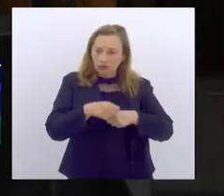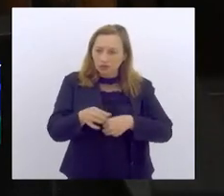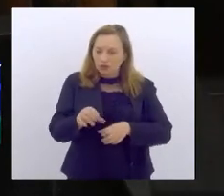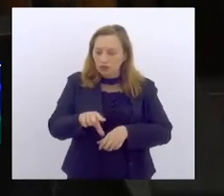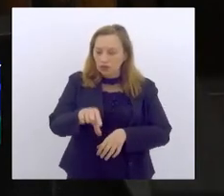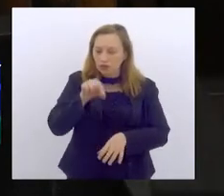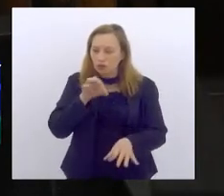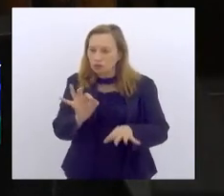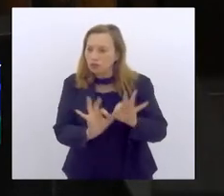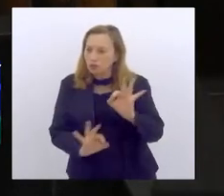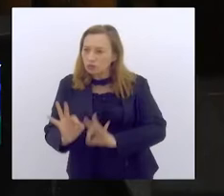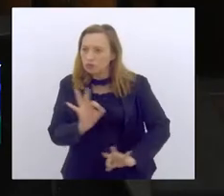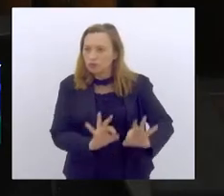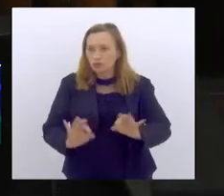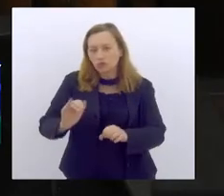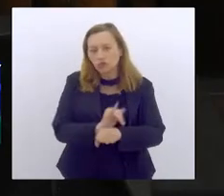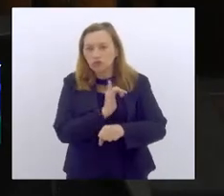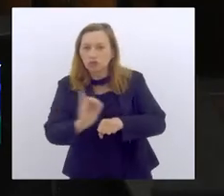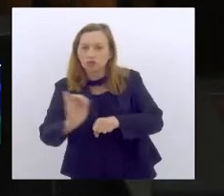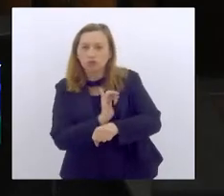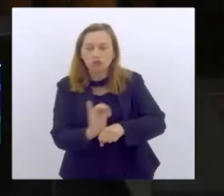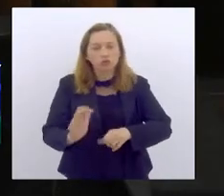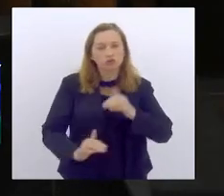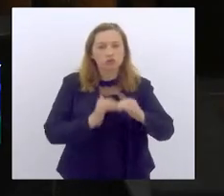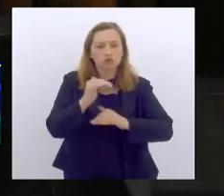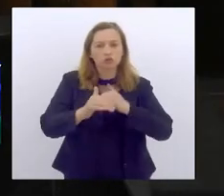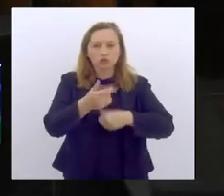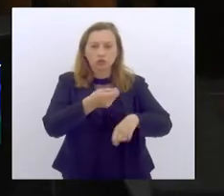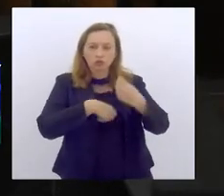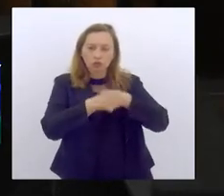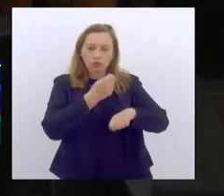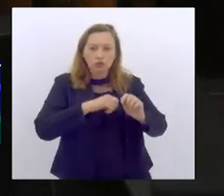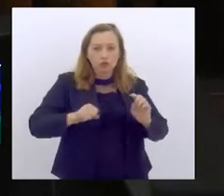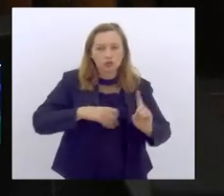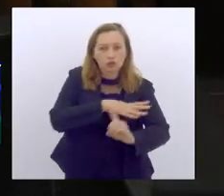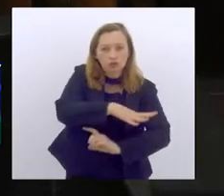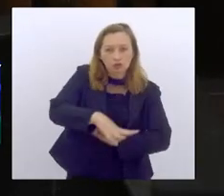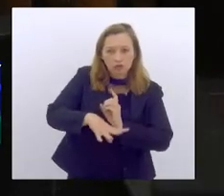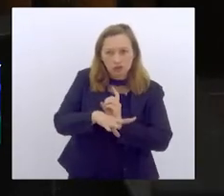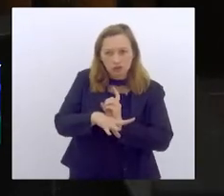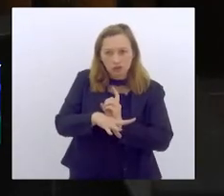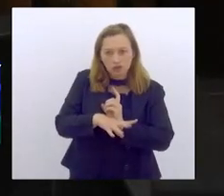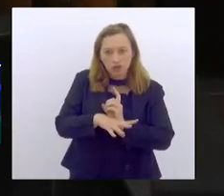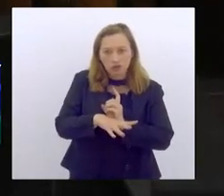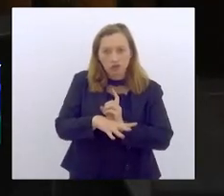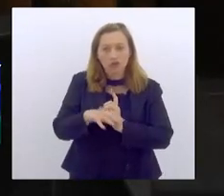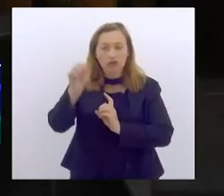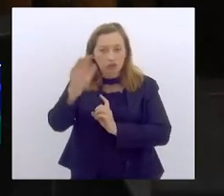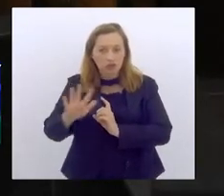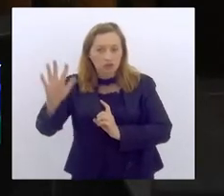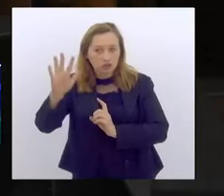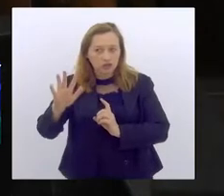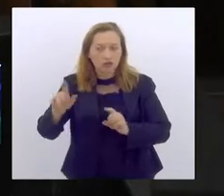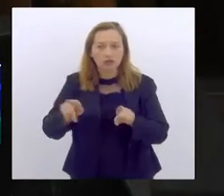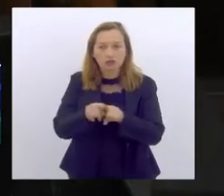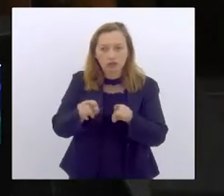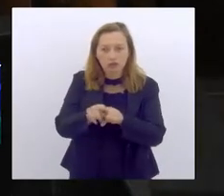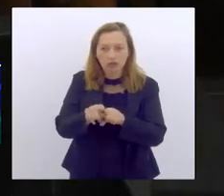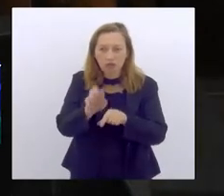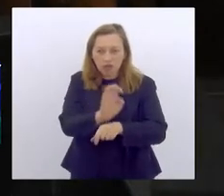plano estratégico de desenvolvimento econômico e social a nível nacional e os